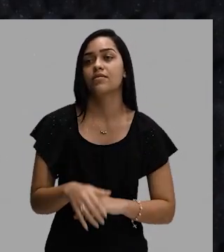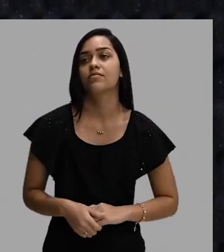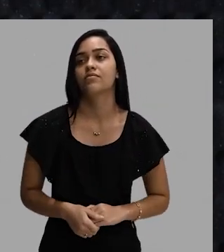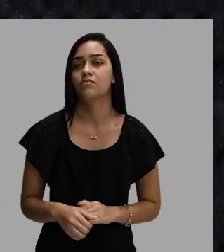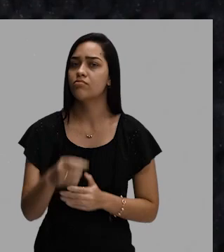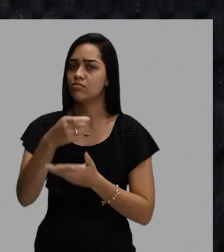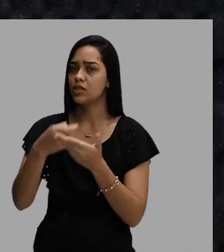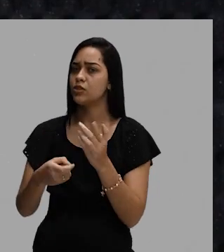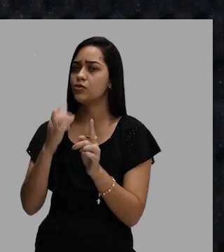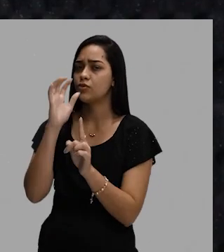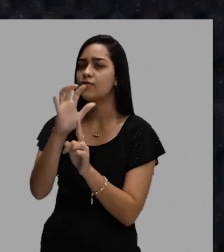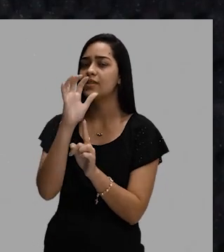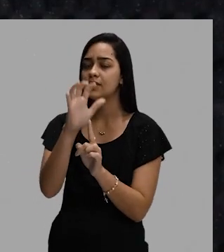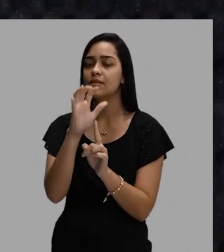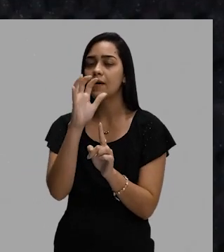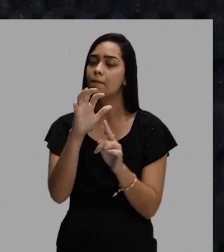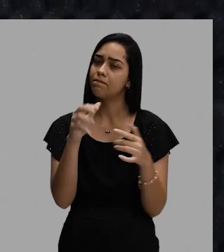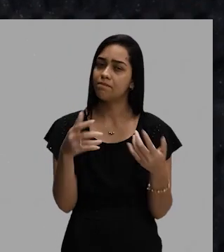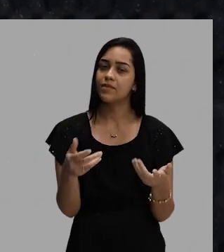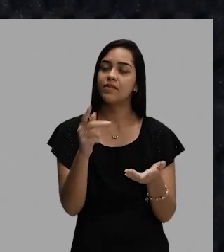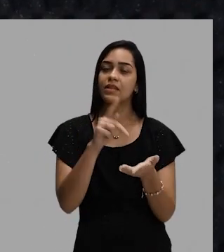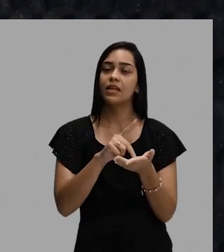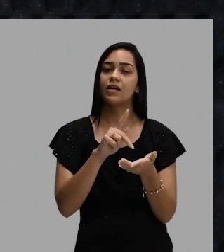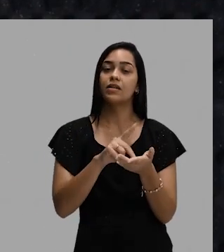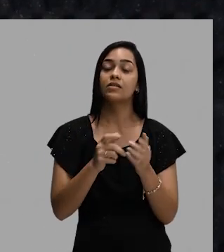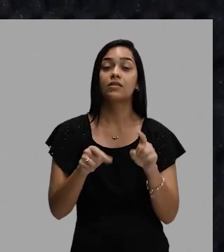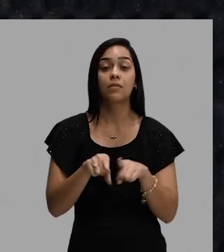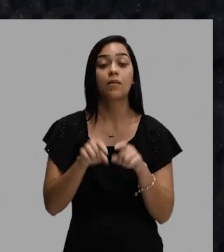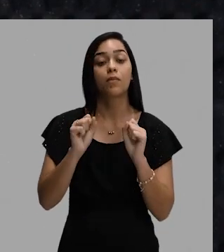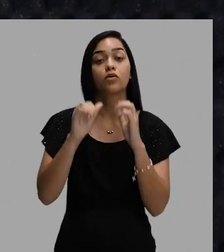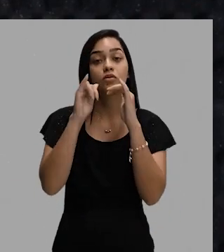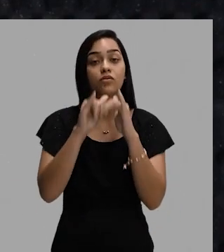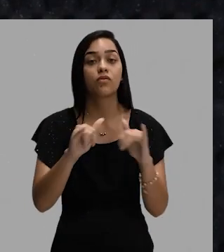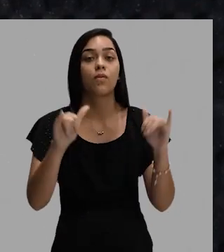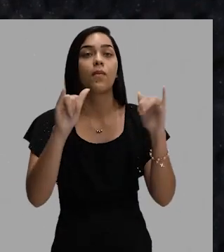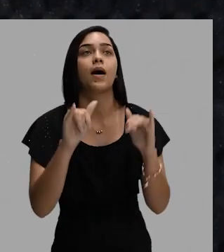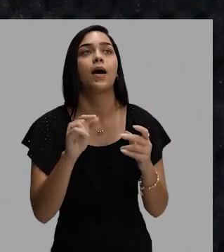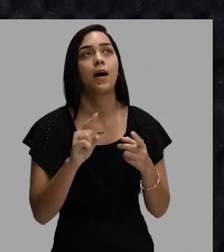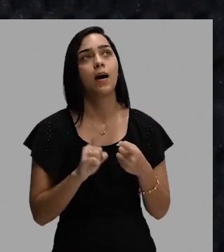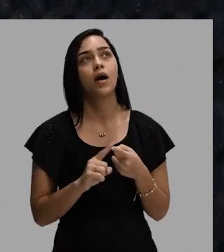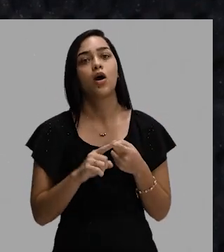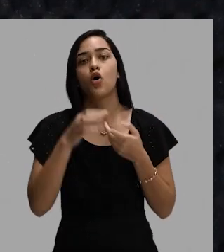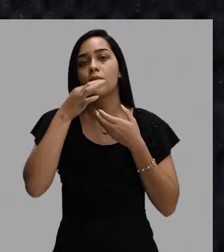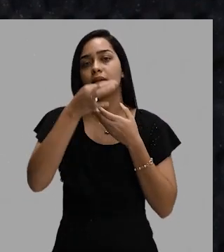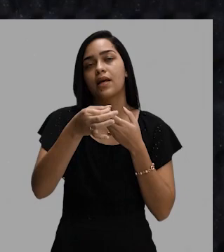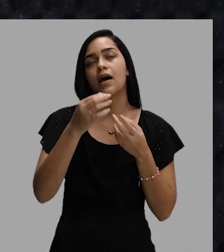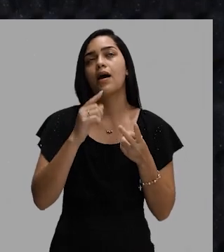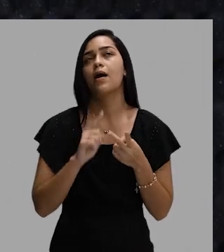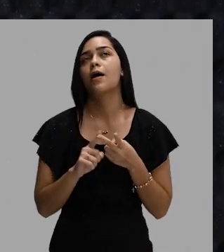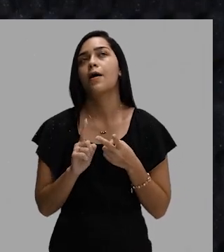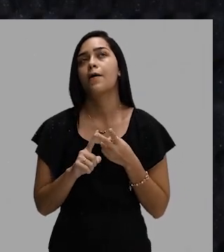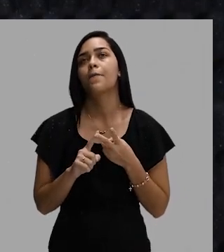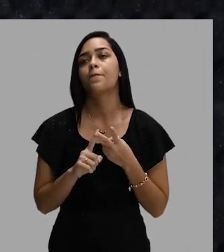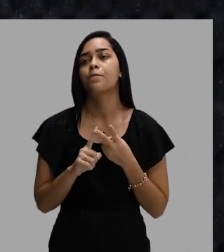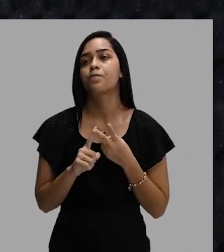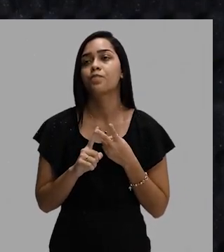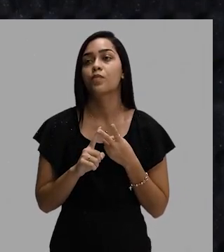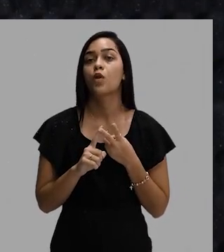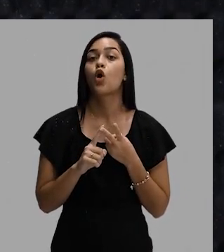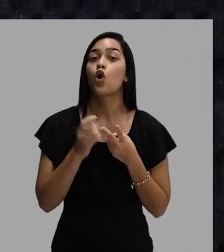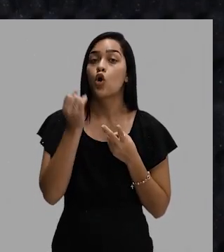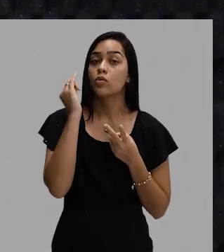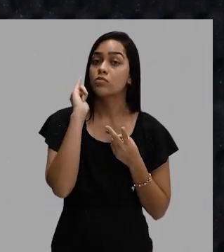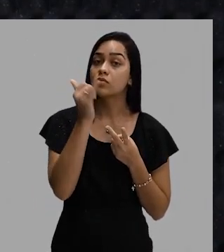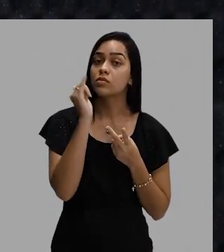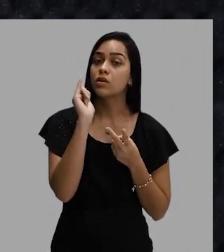textos injuntivos, não é assim? Eu posso informar, eu posso opinar, eu posso